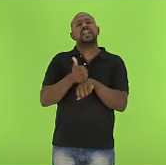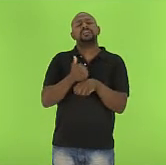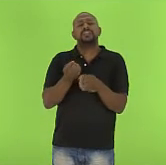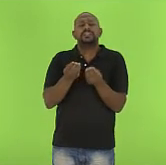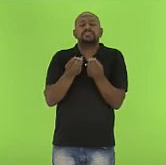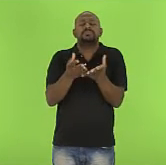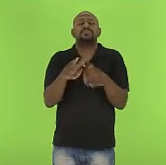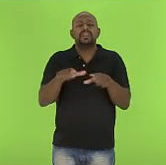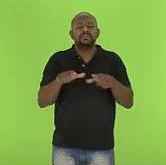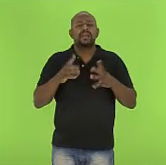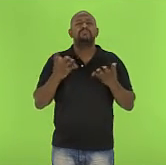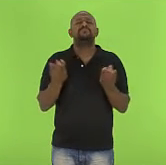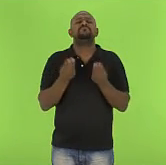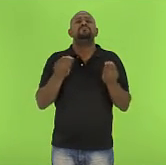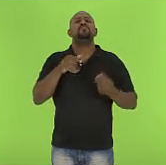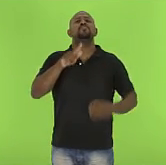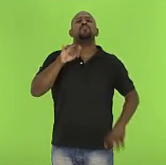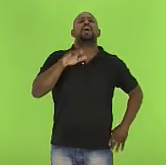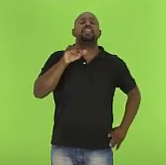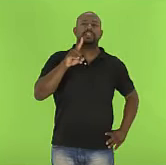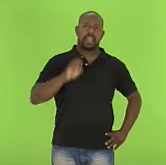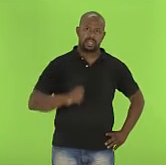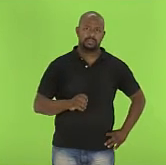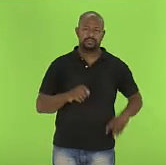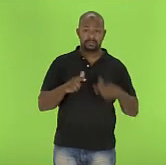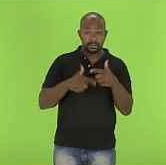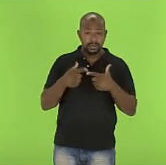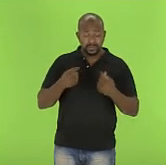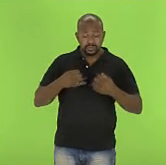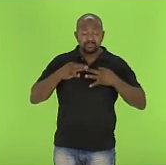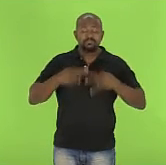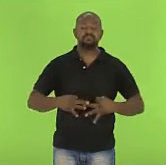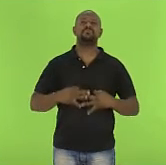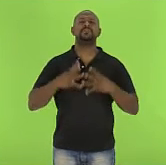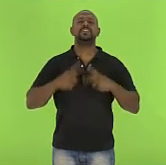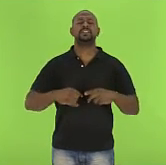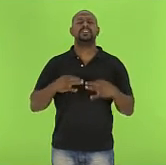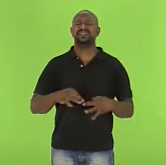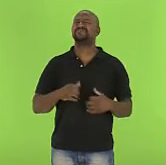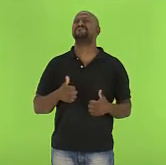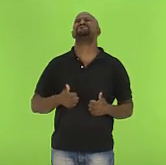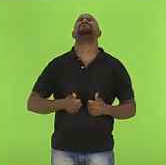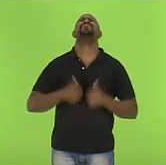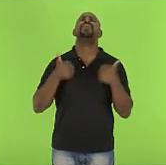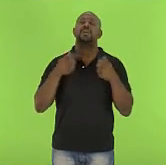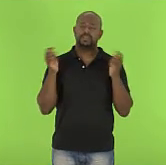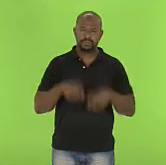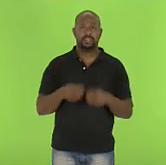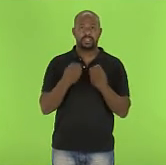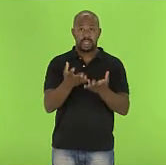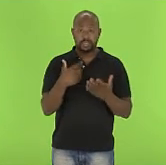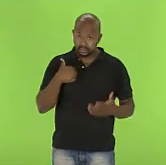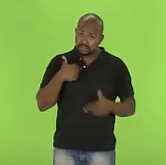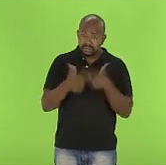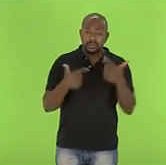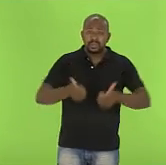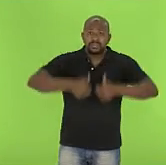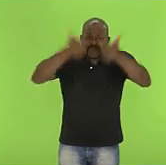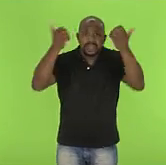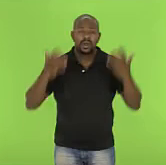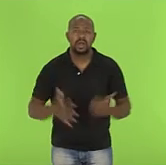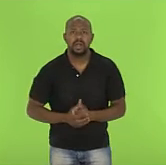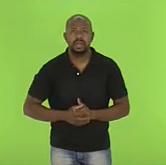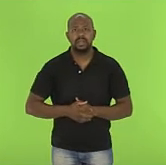merecem receber um trabalho de qualidade, um trabalho feito com dignidade, com o melhor que a gente podia dar. A gente deu o